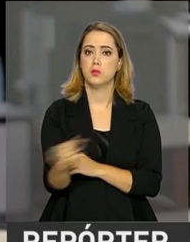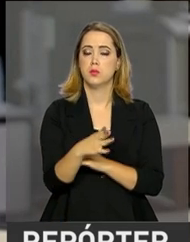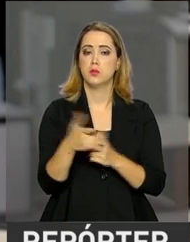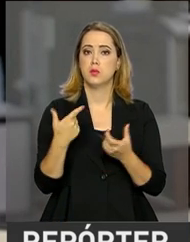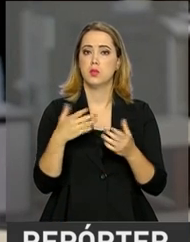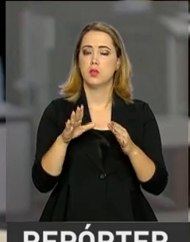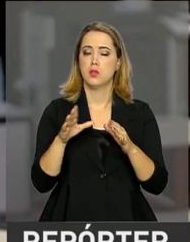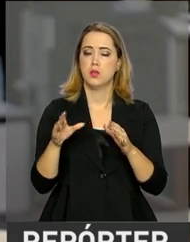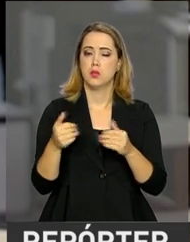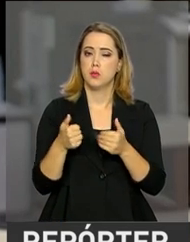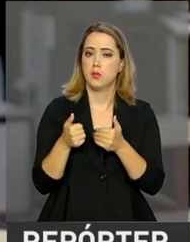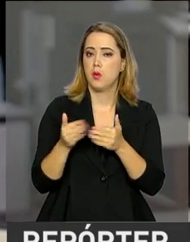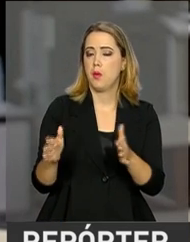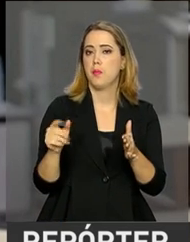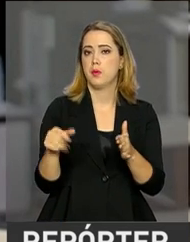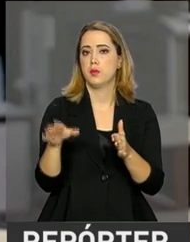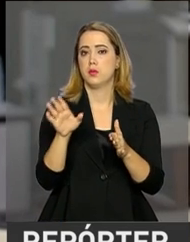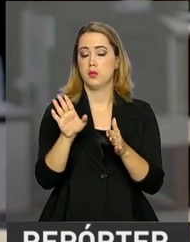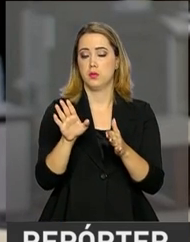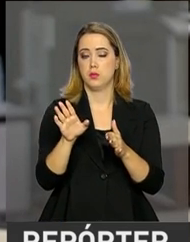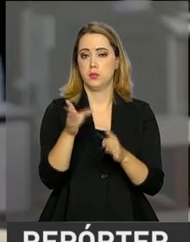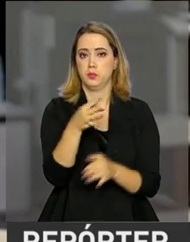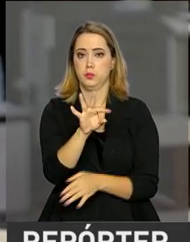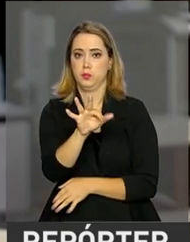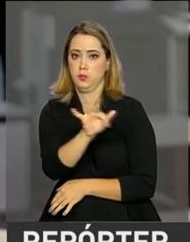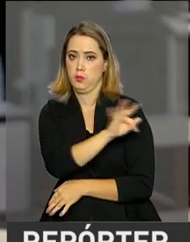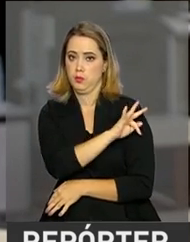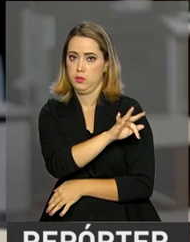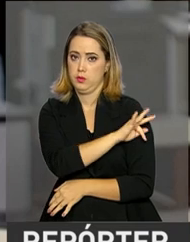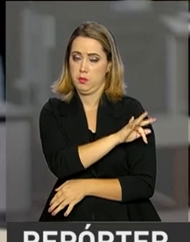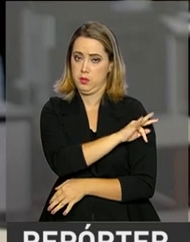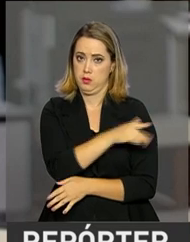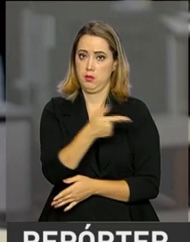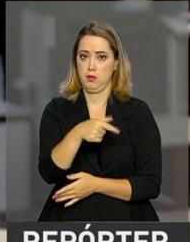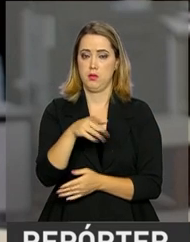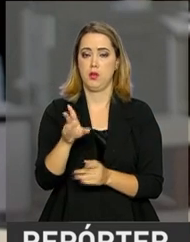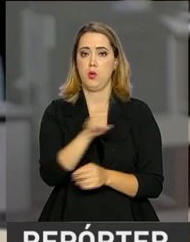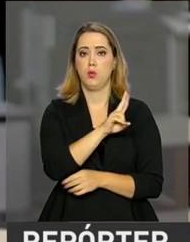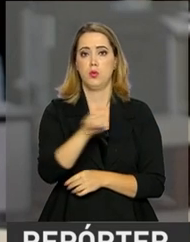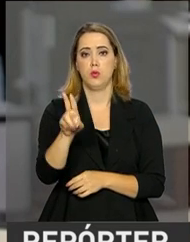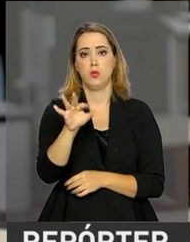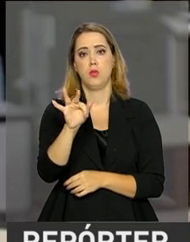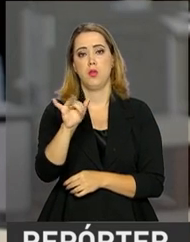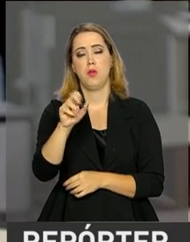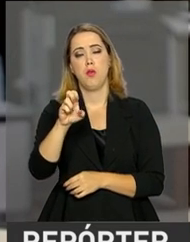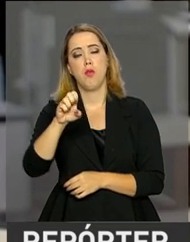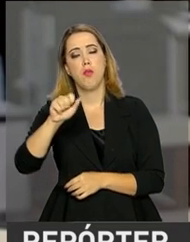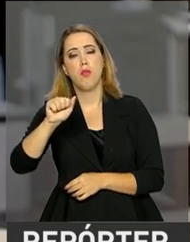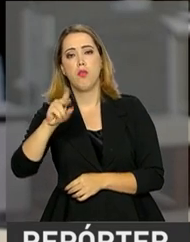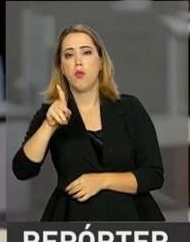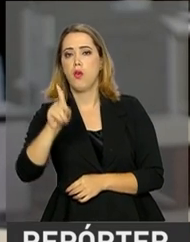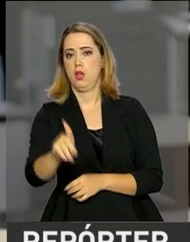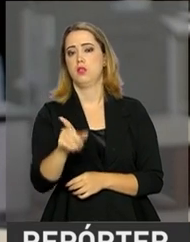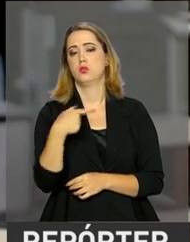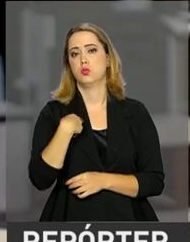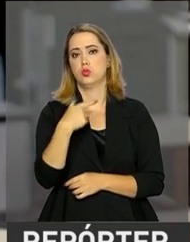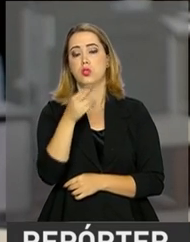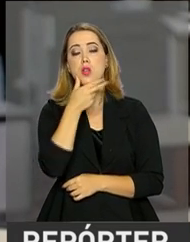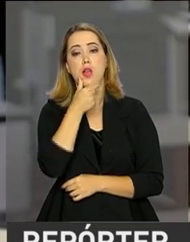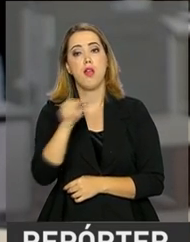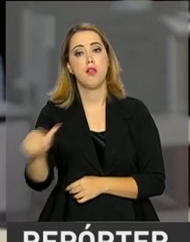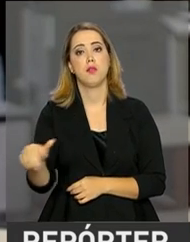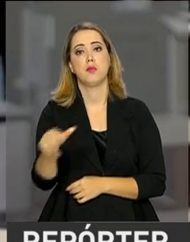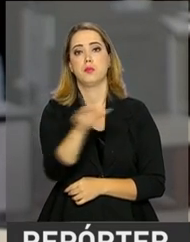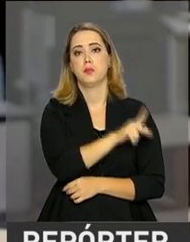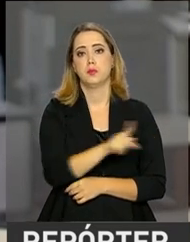Municipal de Ensino Fundamental Professor Fuad temer o nome da escola é uma homenagem ao advogado Fuad Miguel temer irmão mais velho do presidente